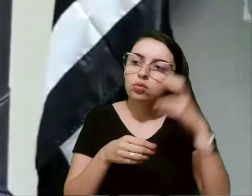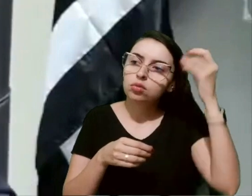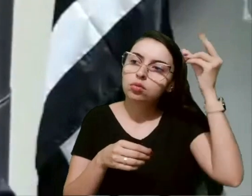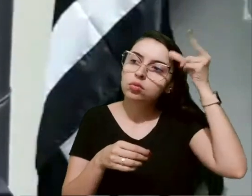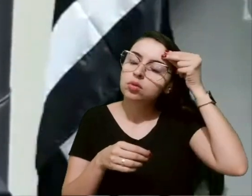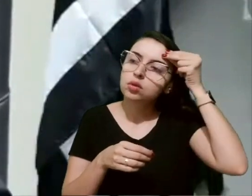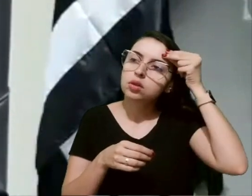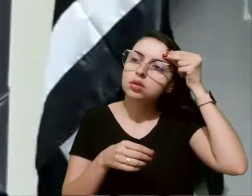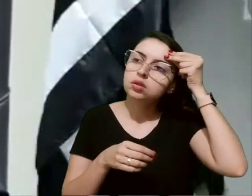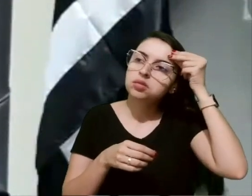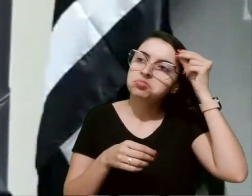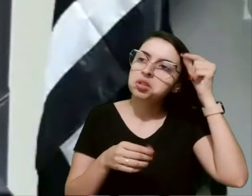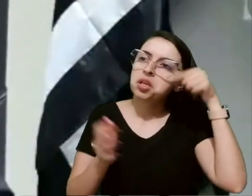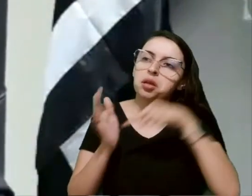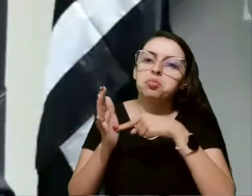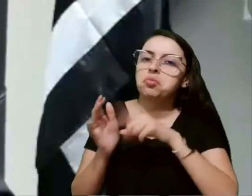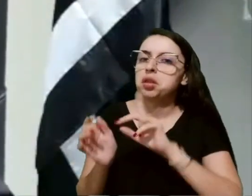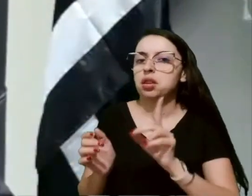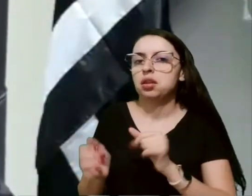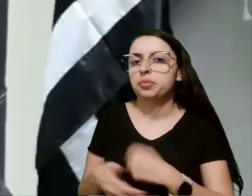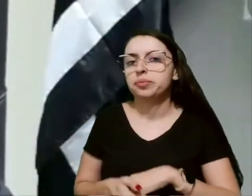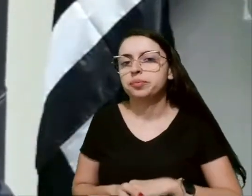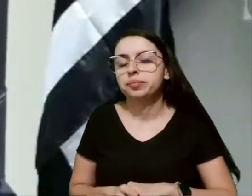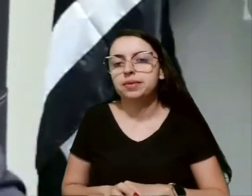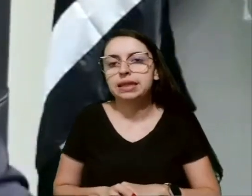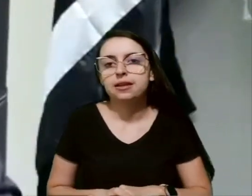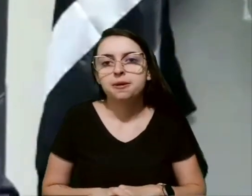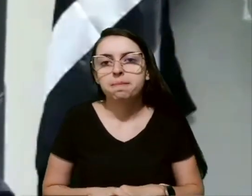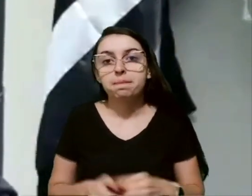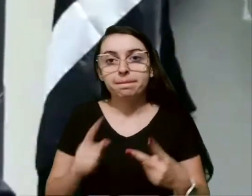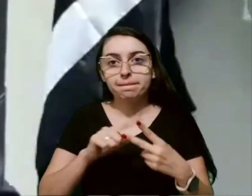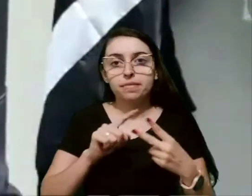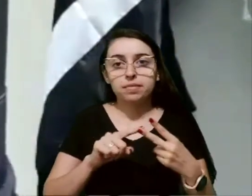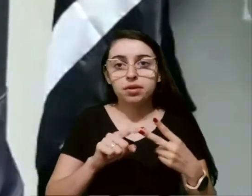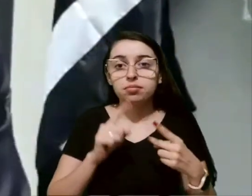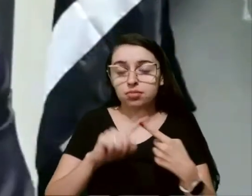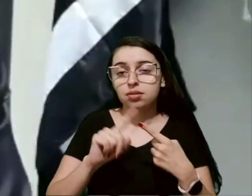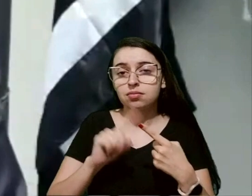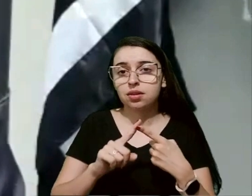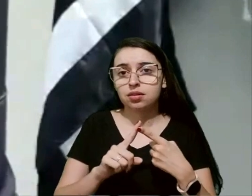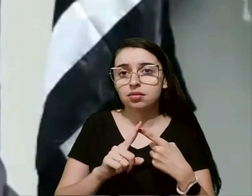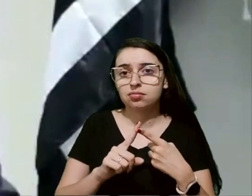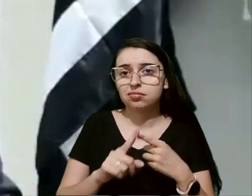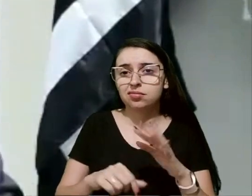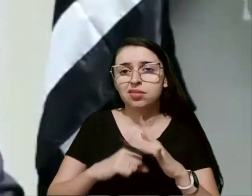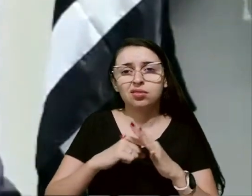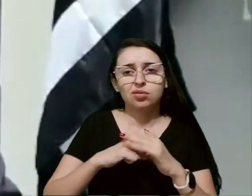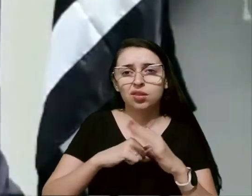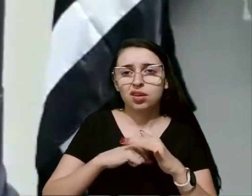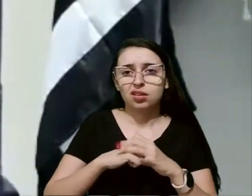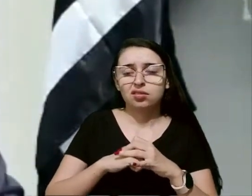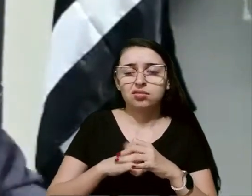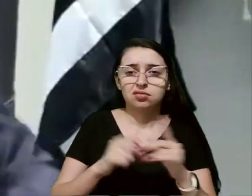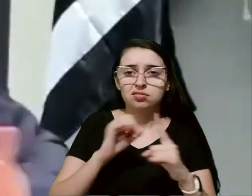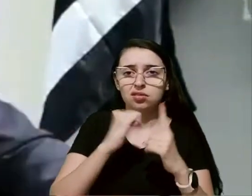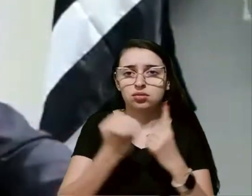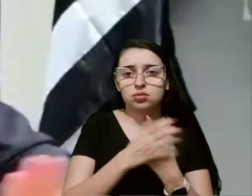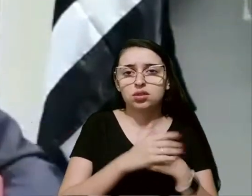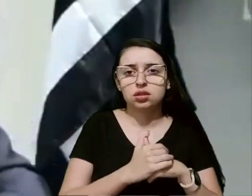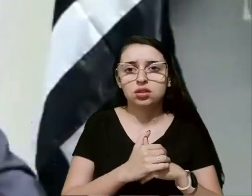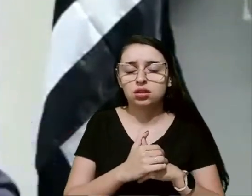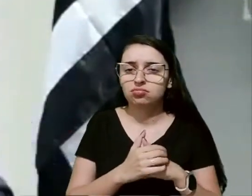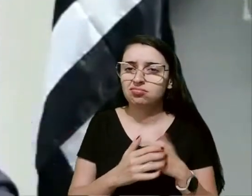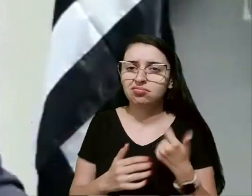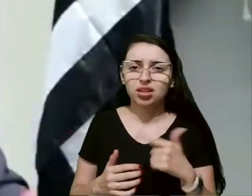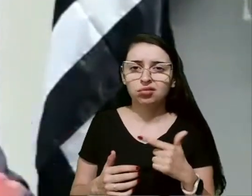ele não se aplica, né, doutor Nino. E isso por 2 razões. Primeiro, porque a gente tem uma parte doente da sociedade que inadimple mesmo. Então, assim, não tem jeito,